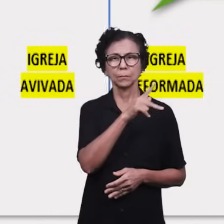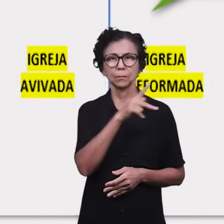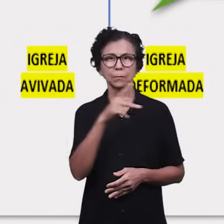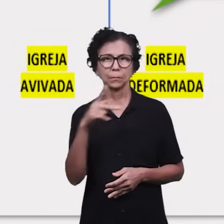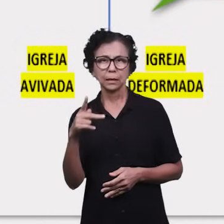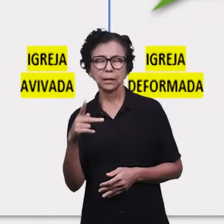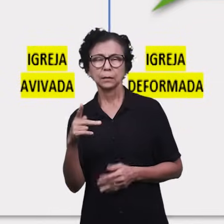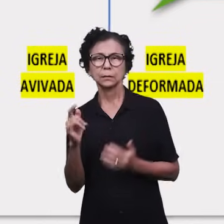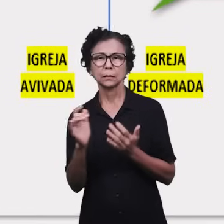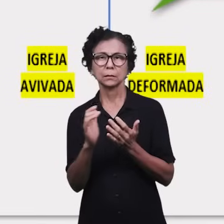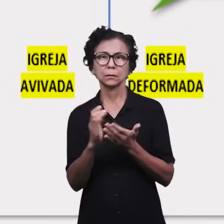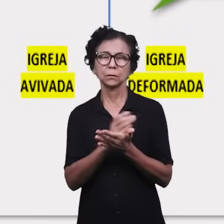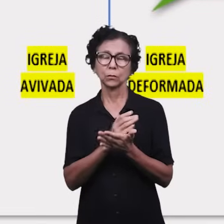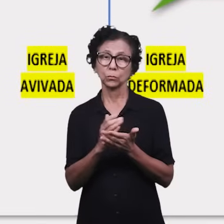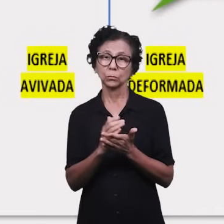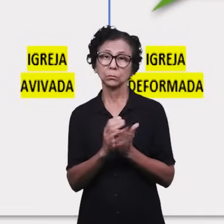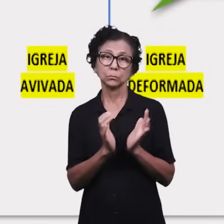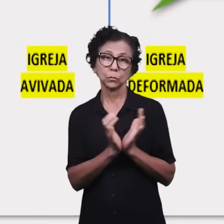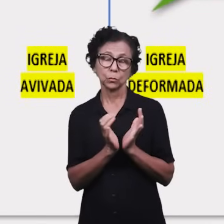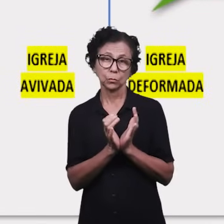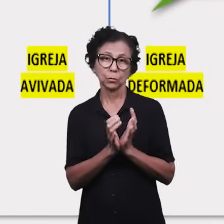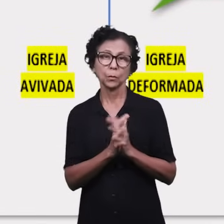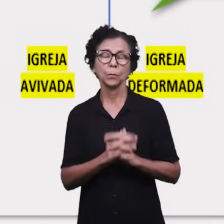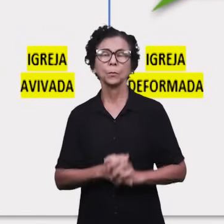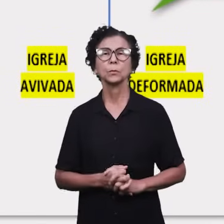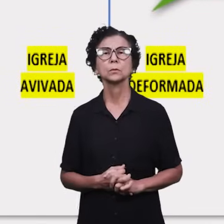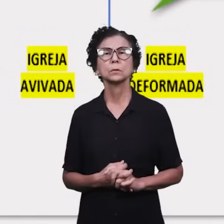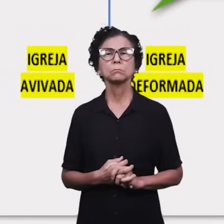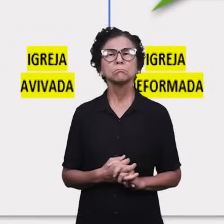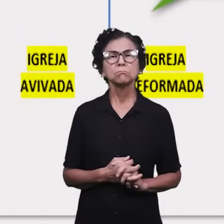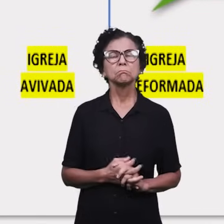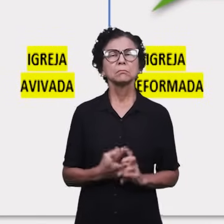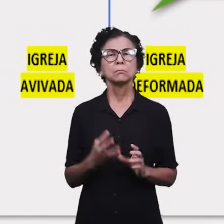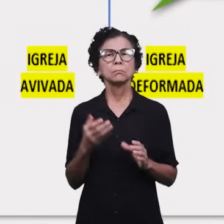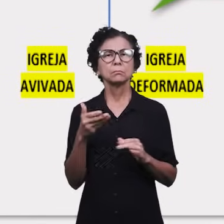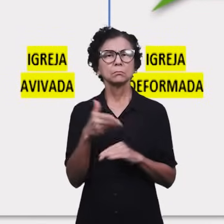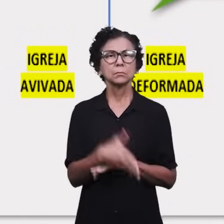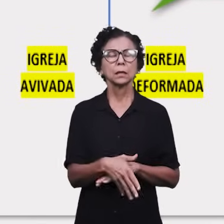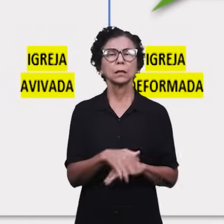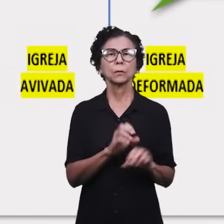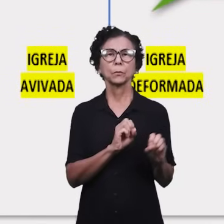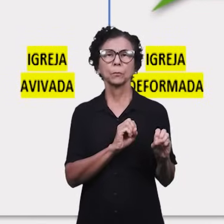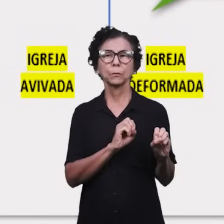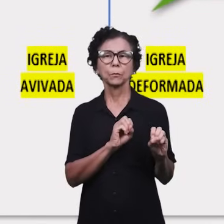alguns que fazem parte da patrística. Eles começaram a trazer alguns ensinos,